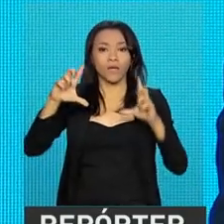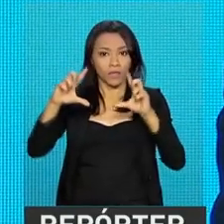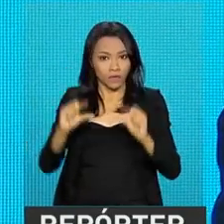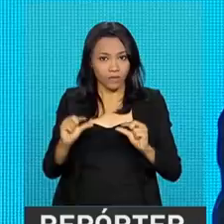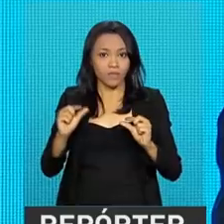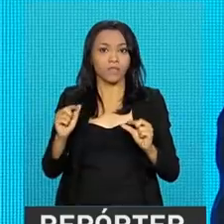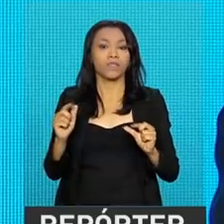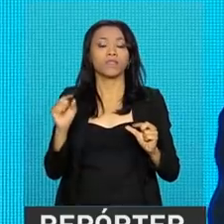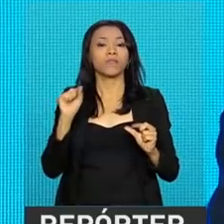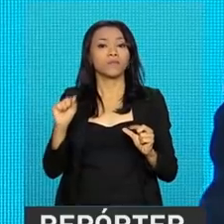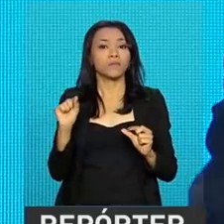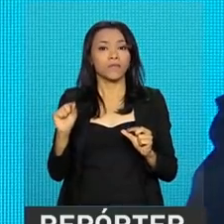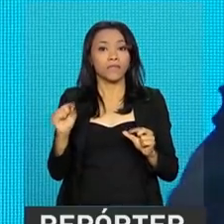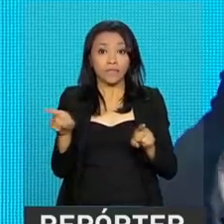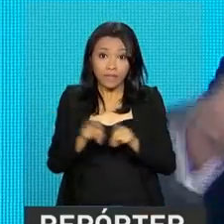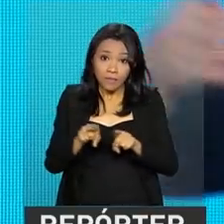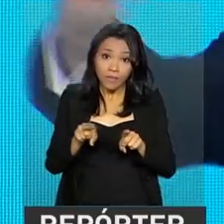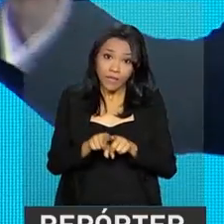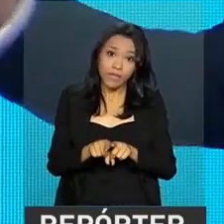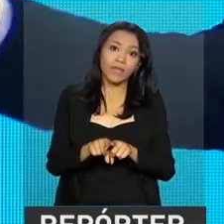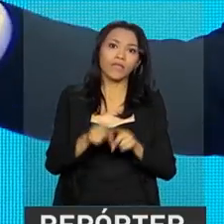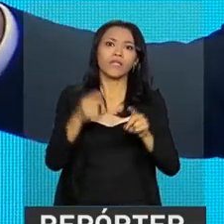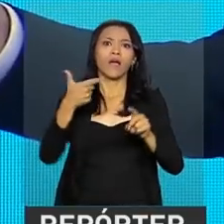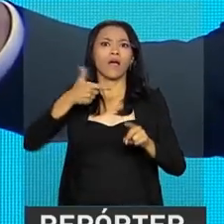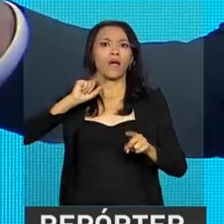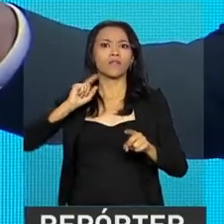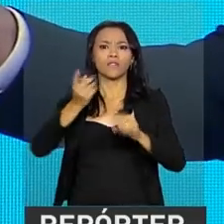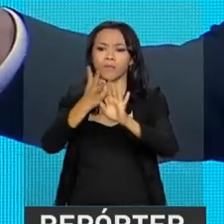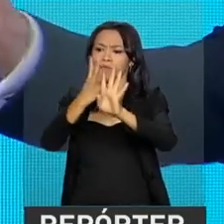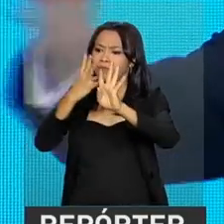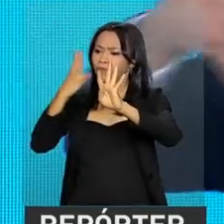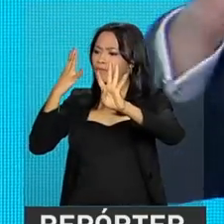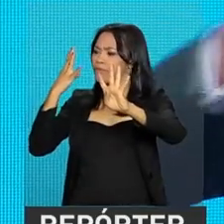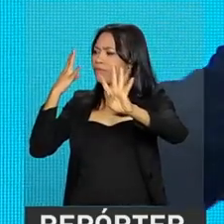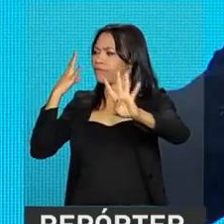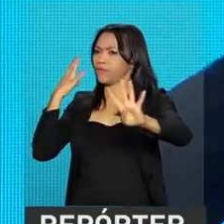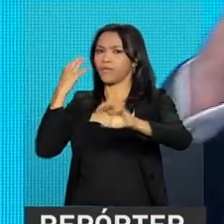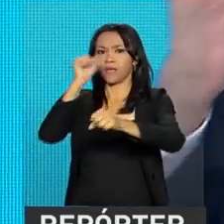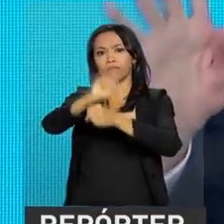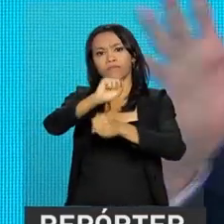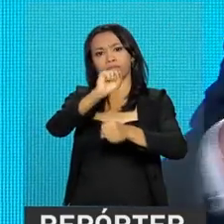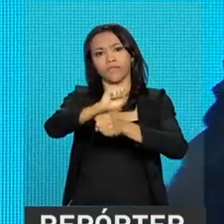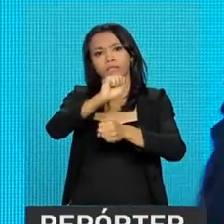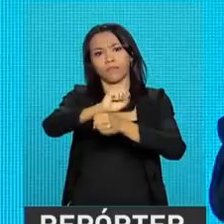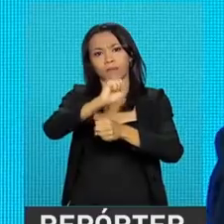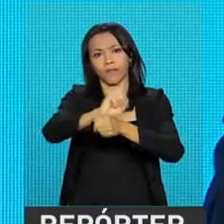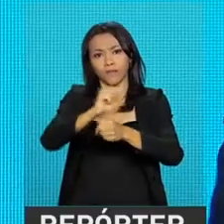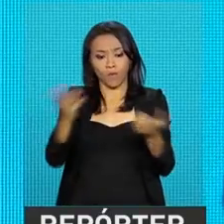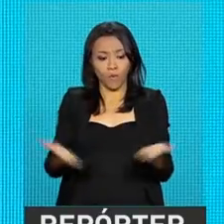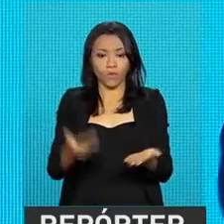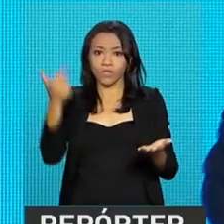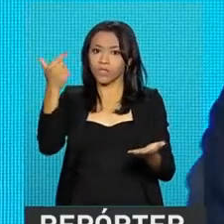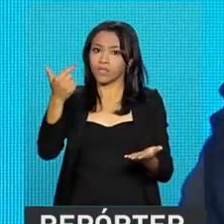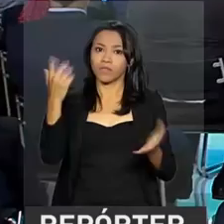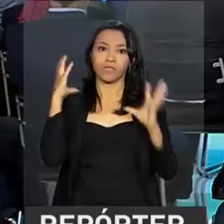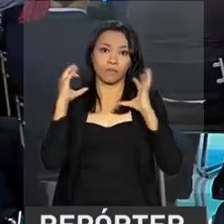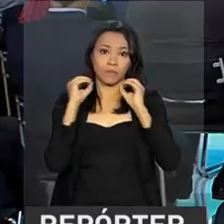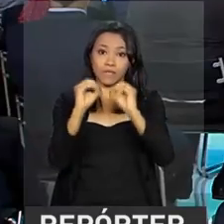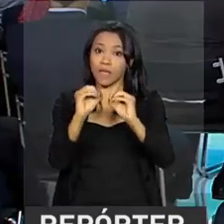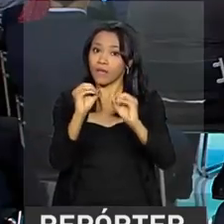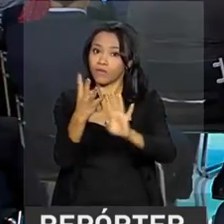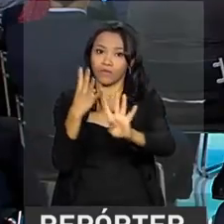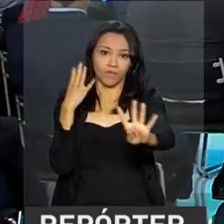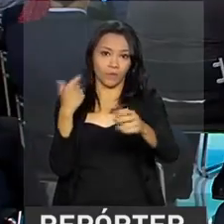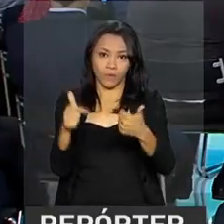conseguir reduzir também gerou uma fila imensa zerou não há mais fila para o bolsa família